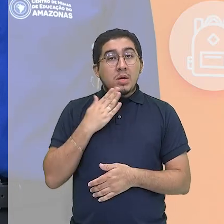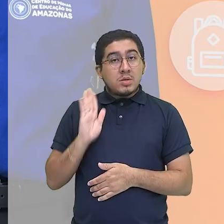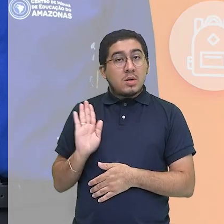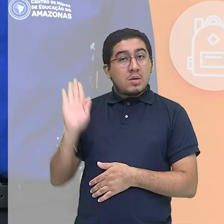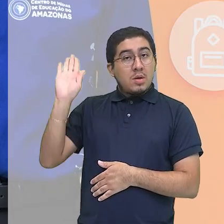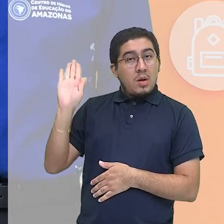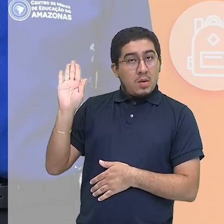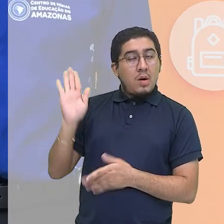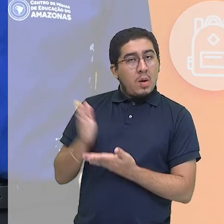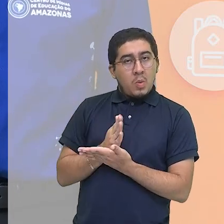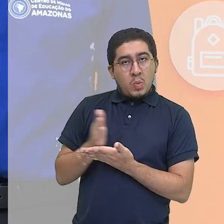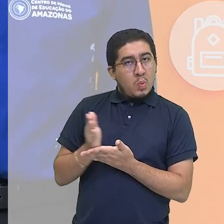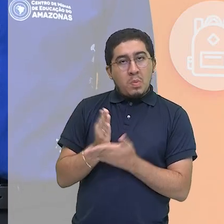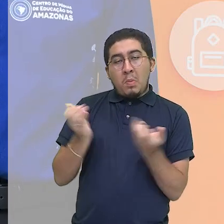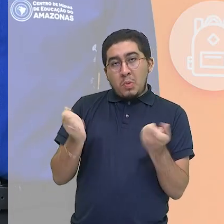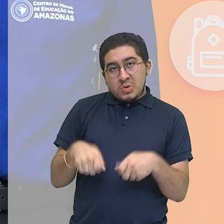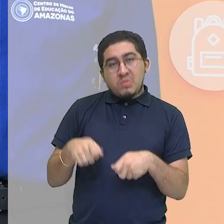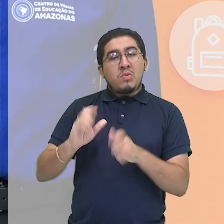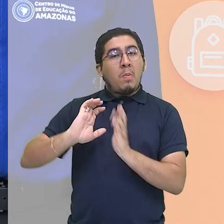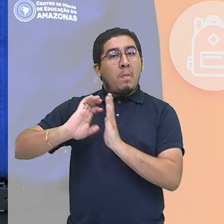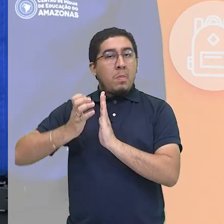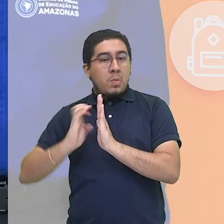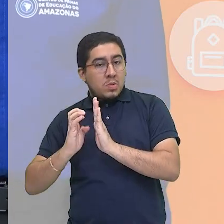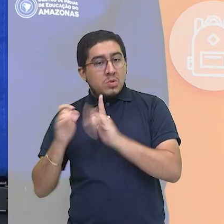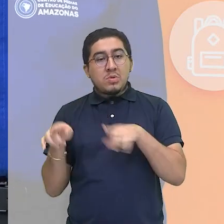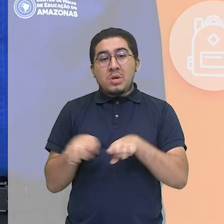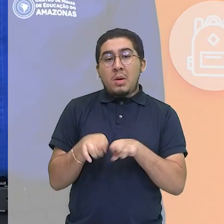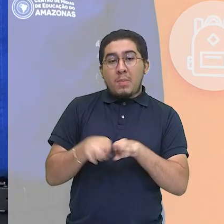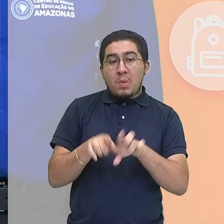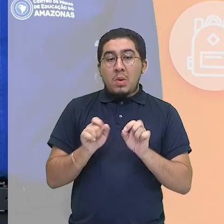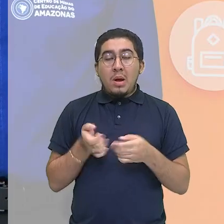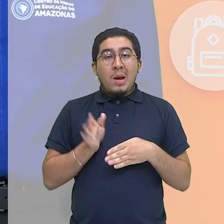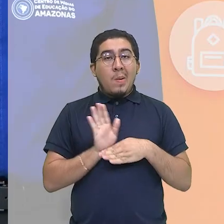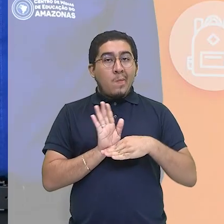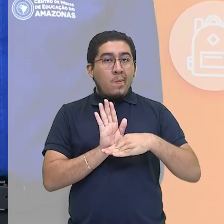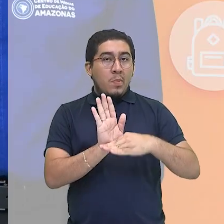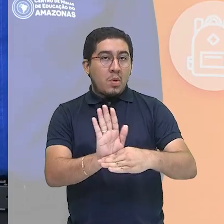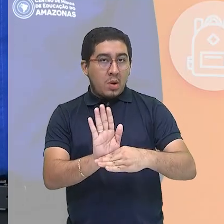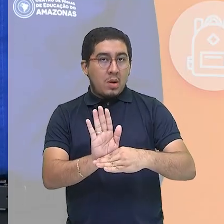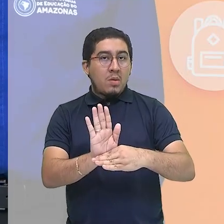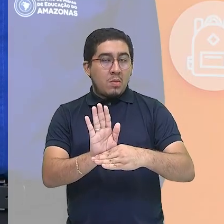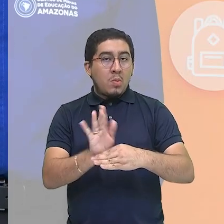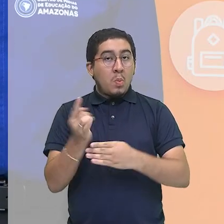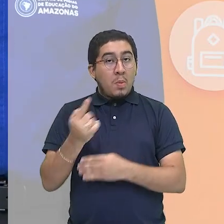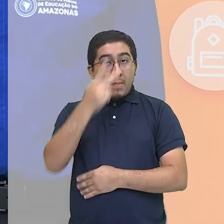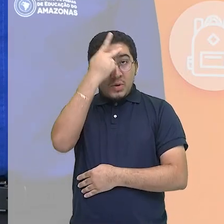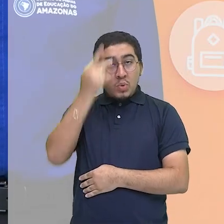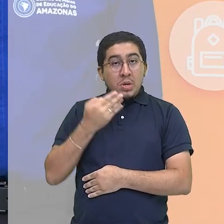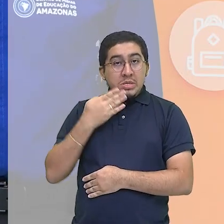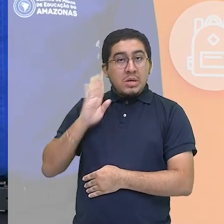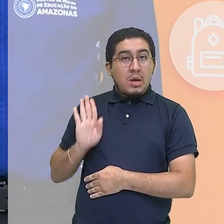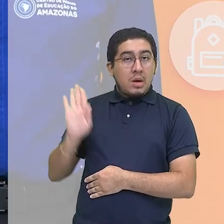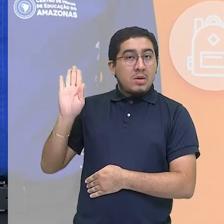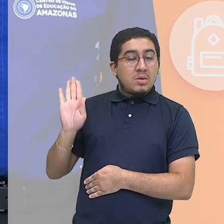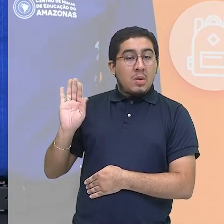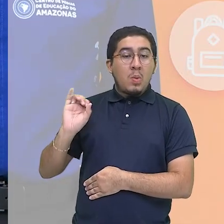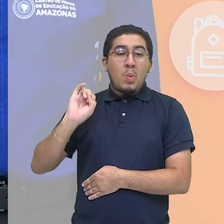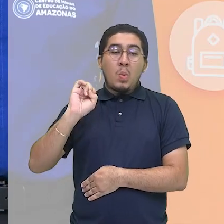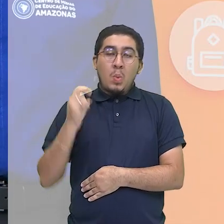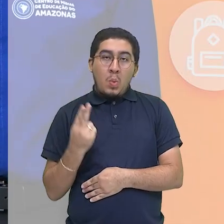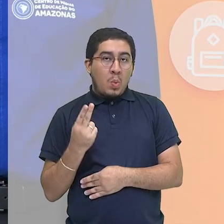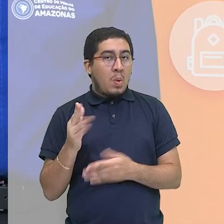algum cargo eletivo. Que mais? Olha só, apoiar um candidato ou